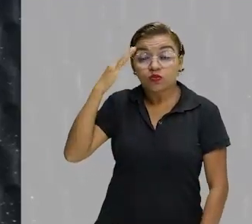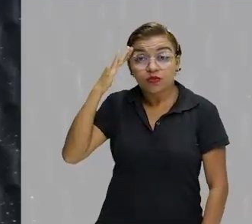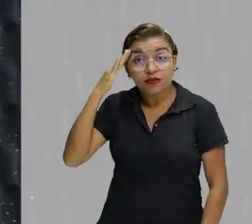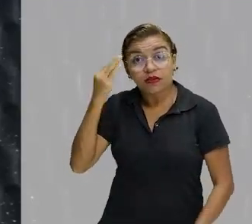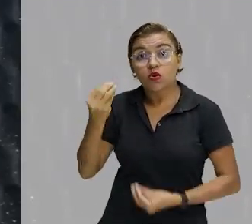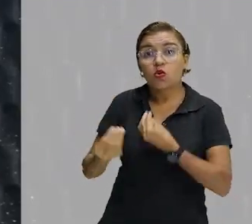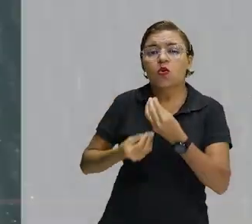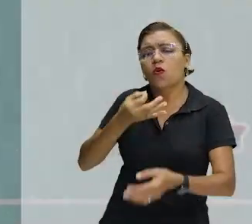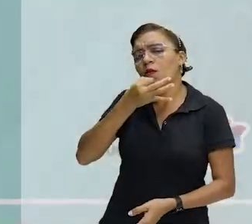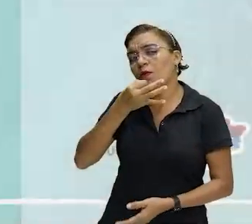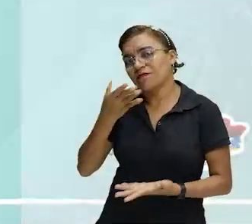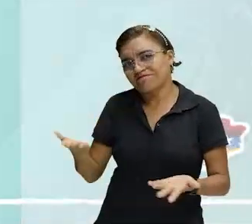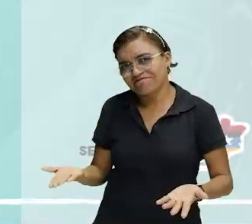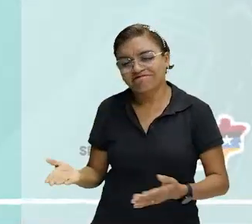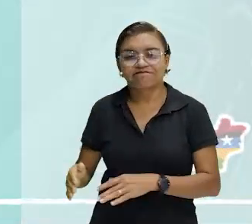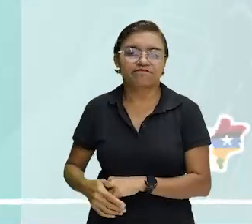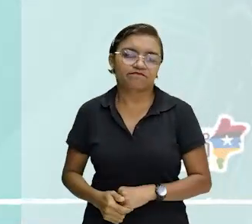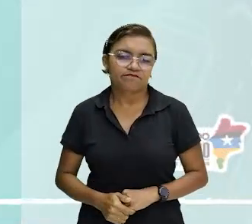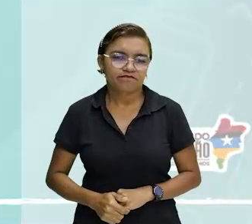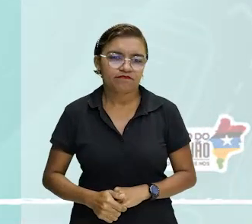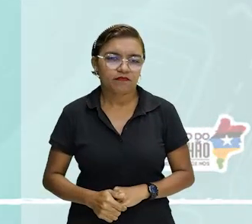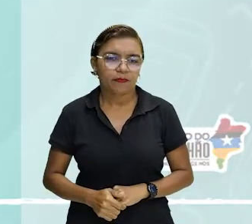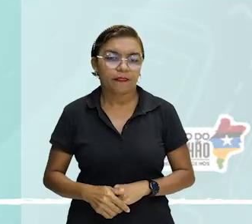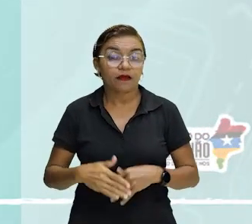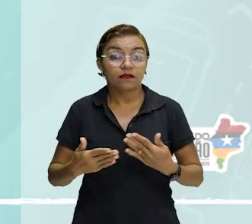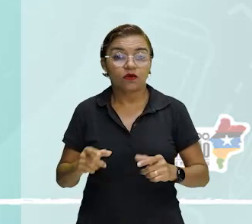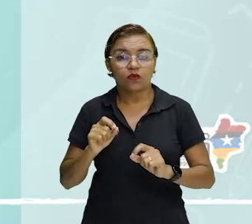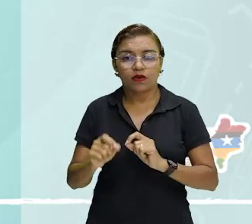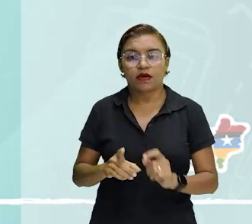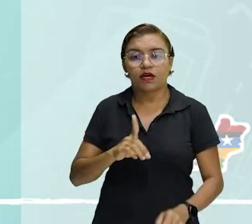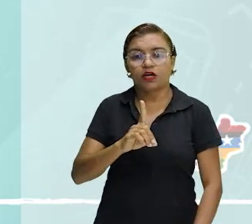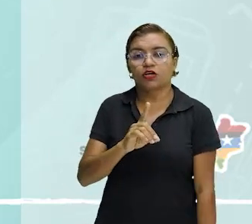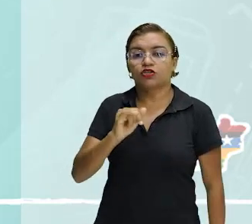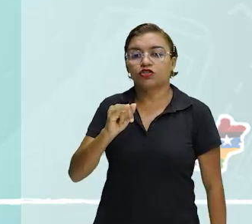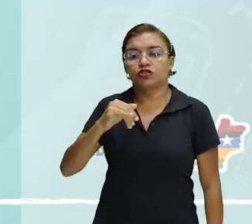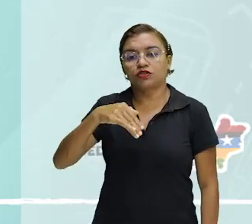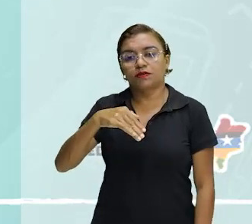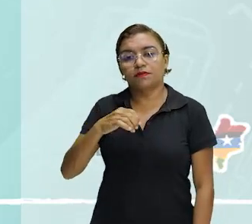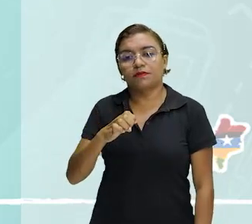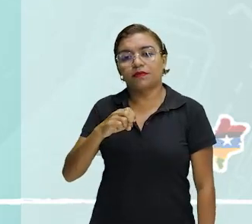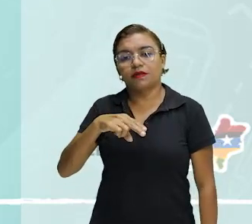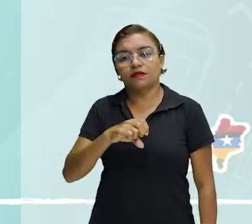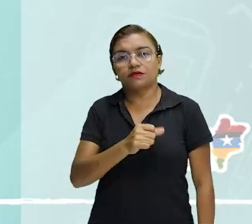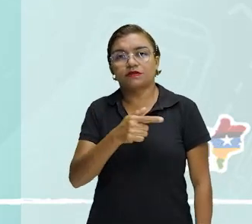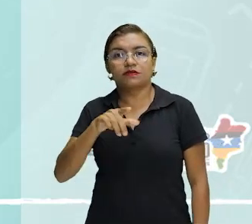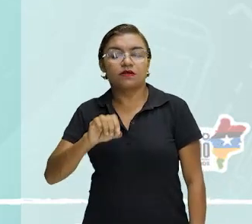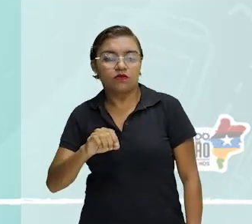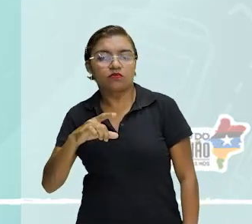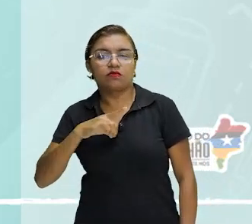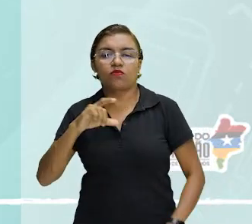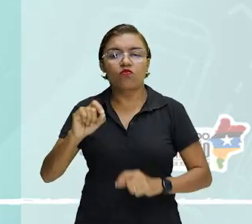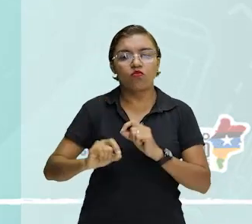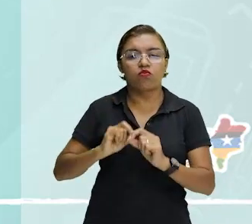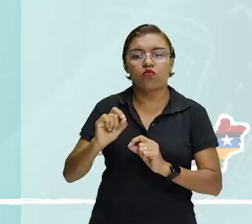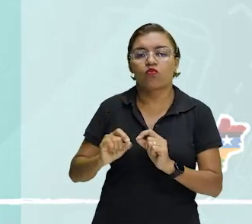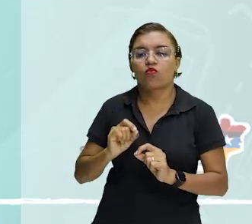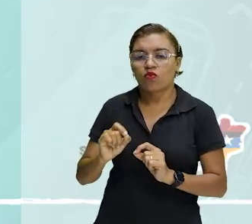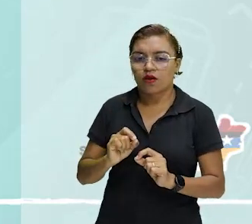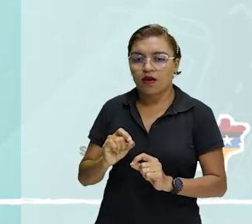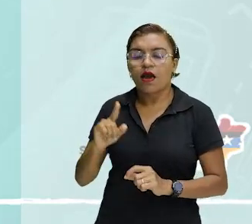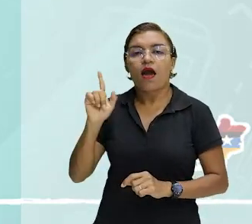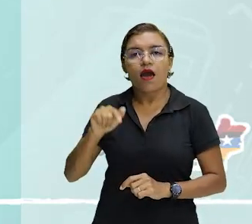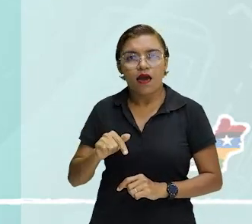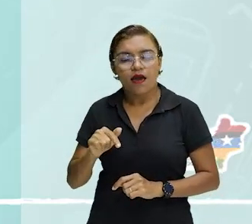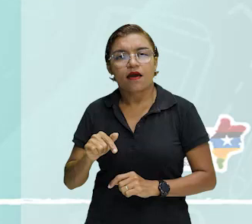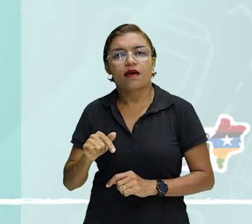gente analisar. A dimensão é um valor que, na arte visual em particular, ela pode ser relativa